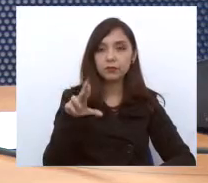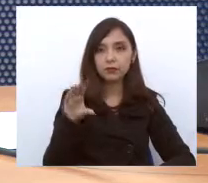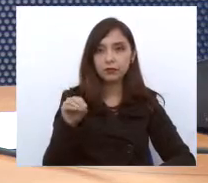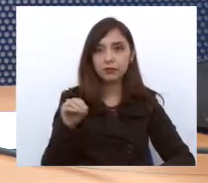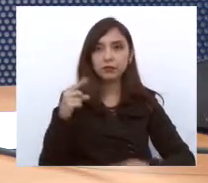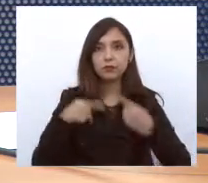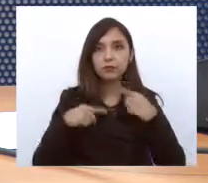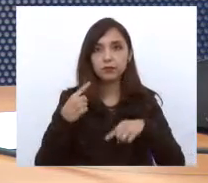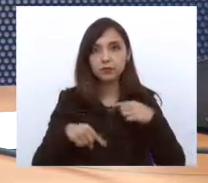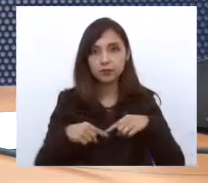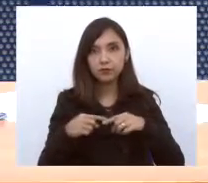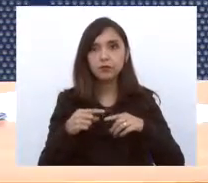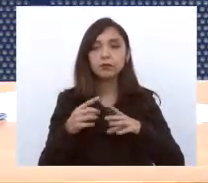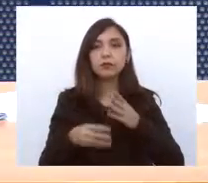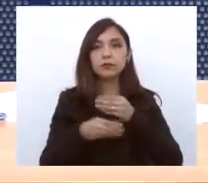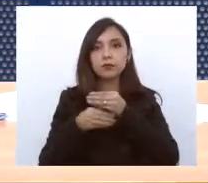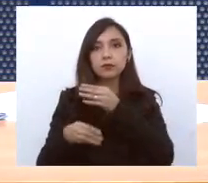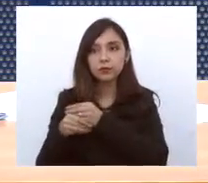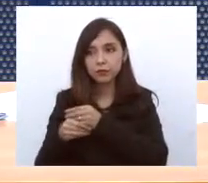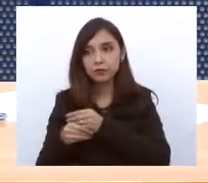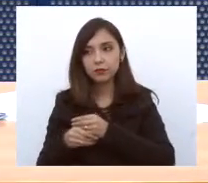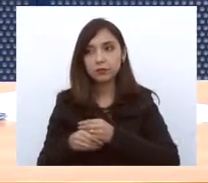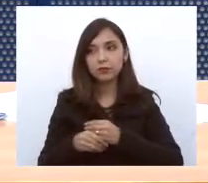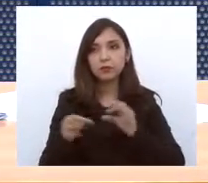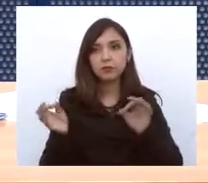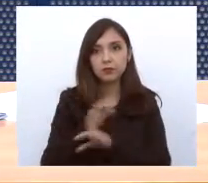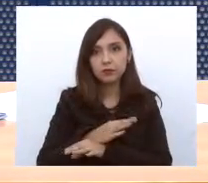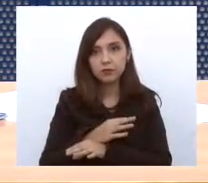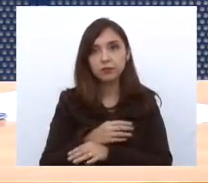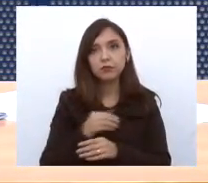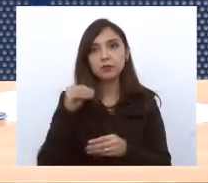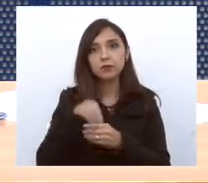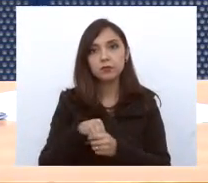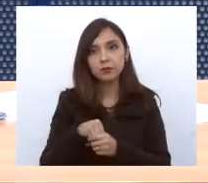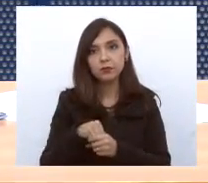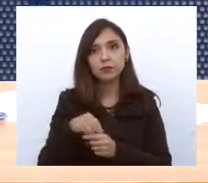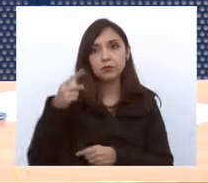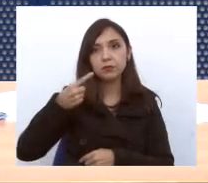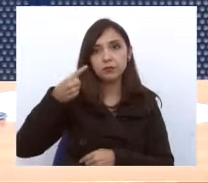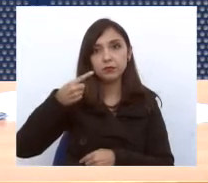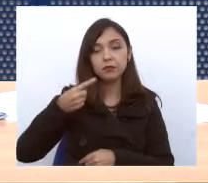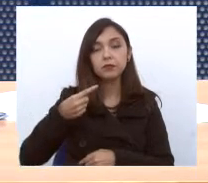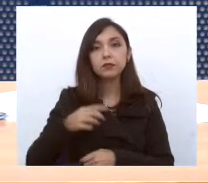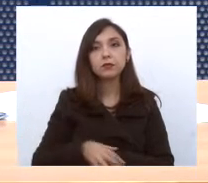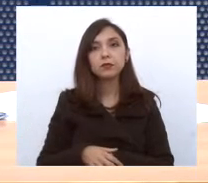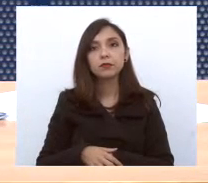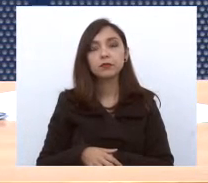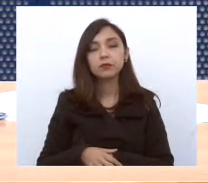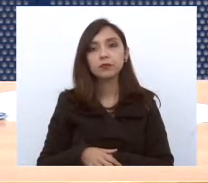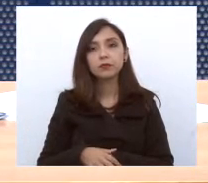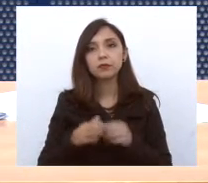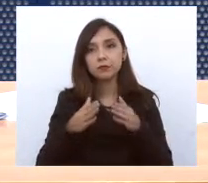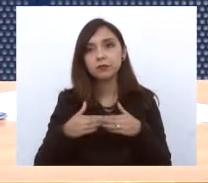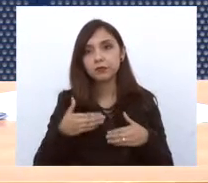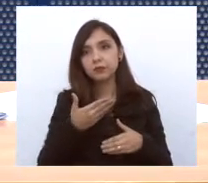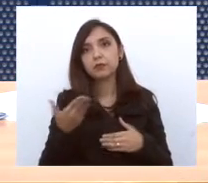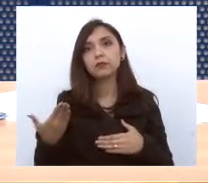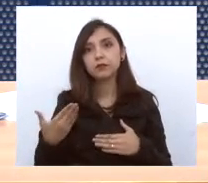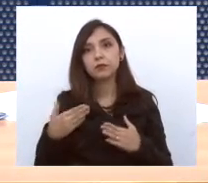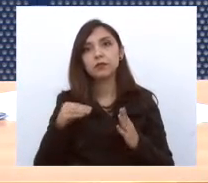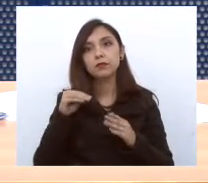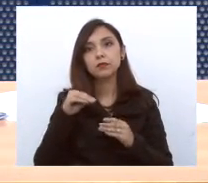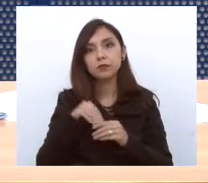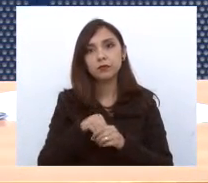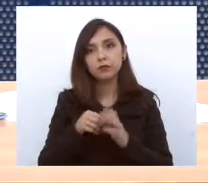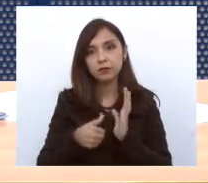Em discussão, projeto e as emendas. Encerrada a discussão. Em votação, primeiramente, a emenda expressiva número 1. Solicito aos senhores vereadores que utilizem os